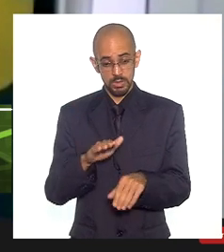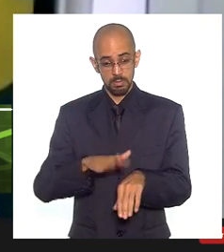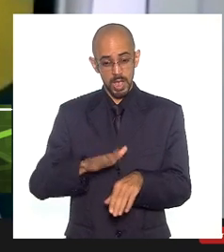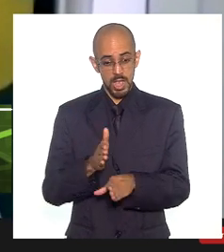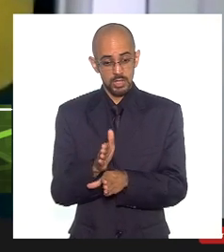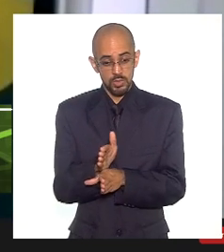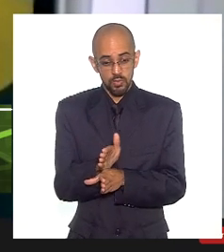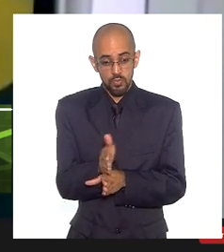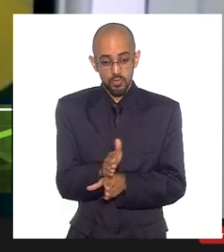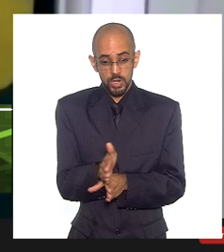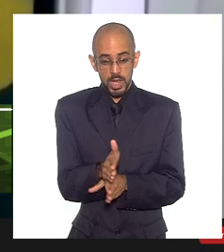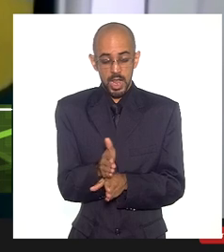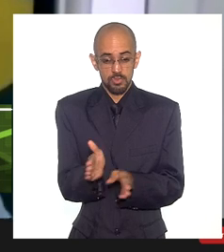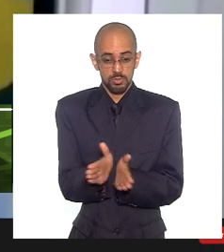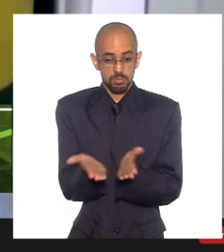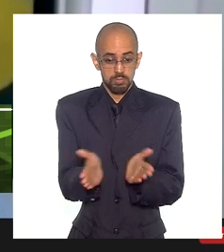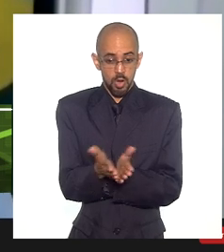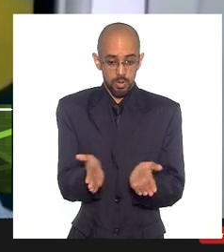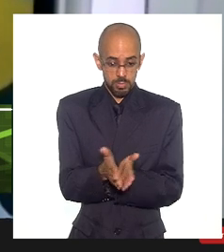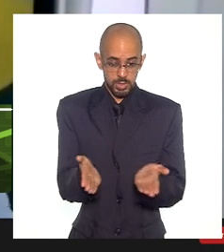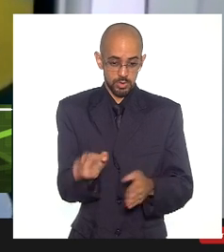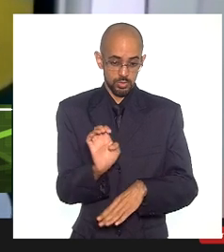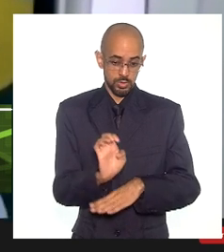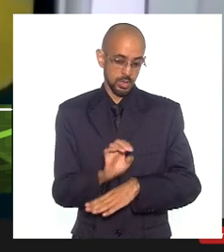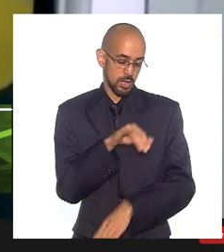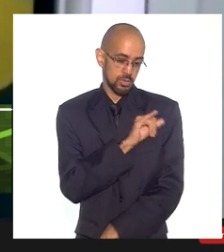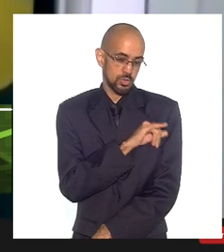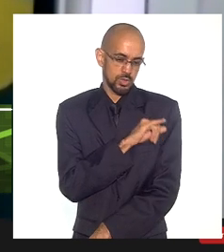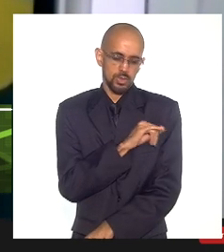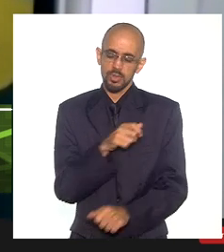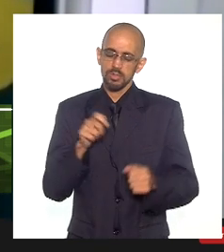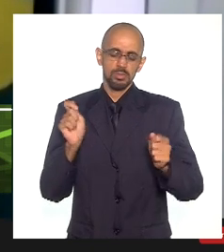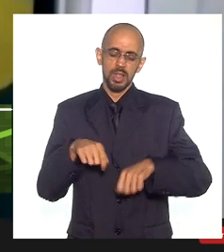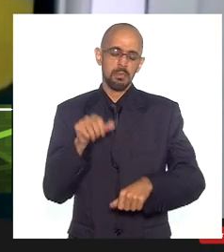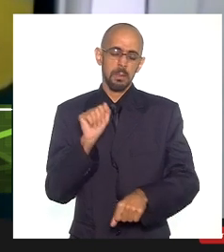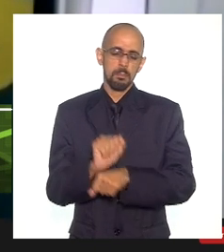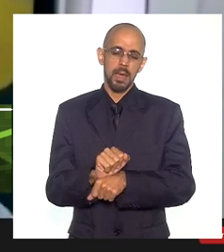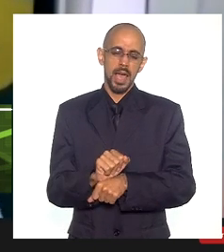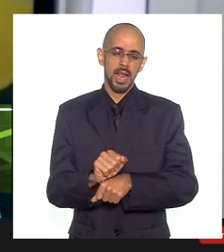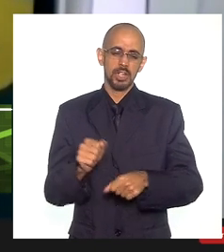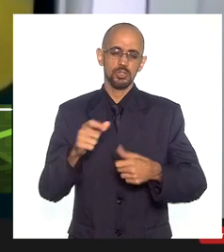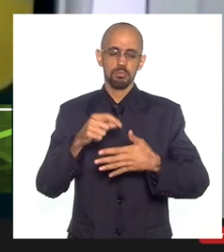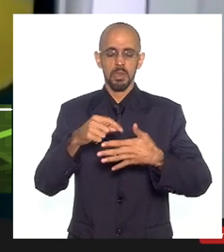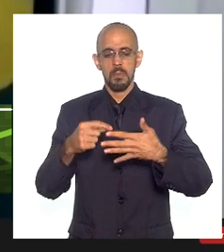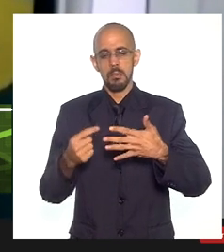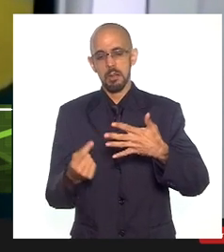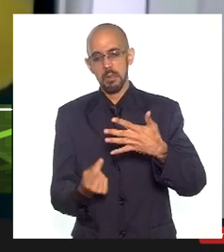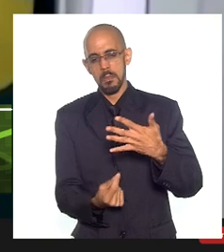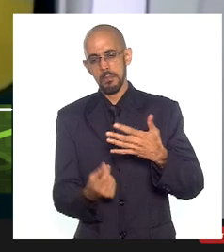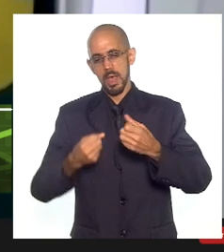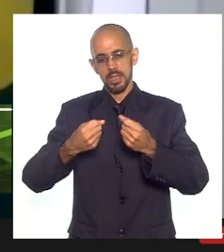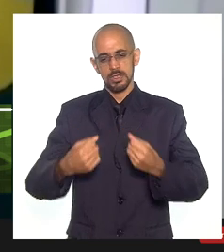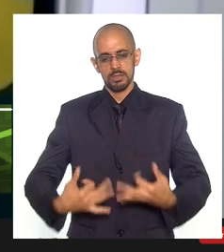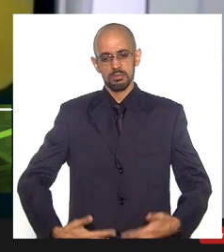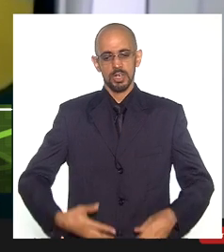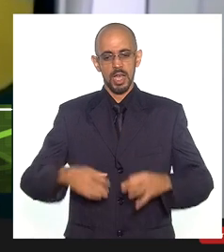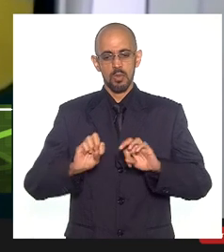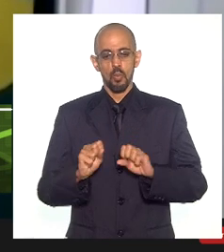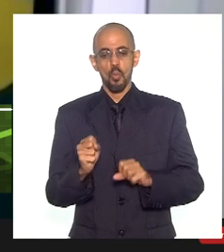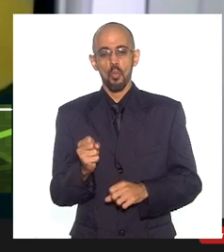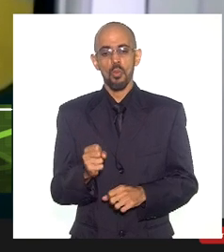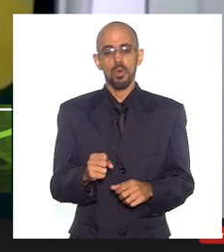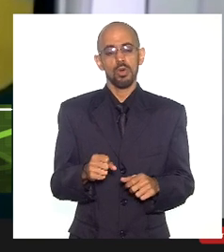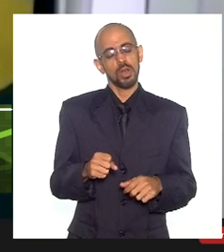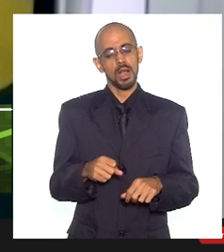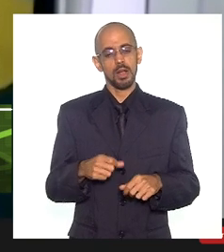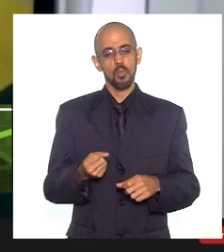população do Rio de Janeiro. Enfim, eu não paraí aqui de enumerar as virtudes e os registros positivos da